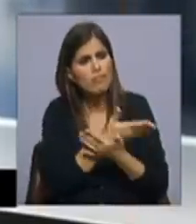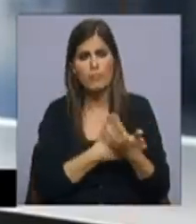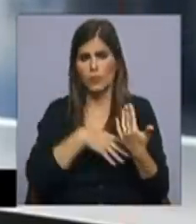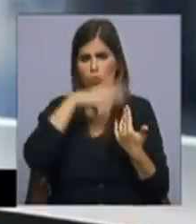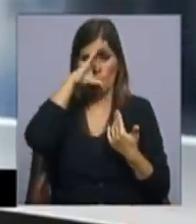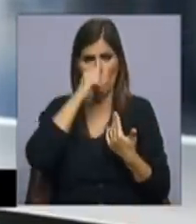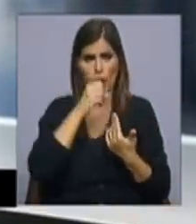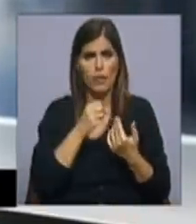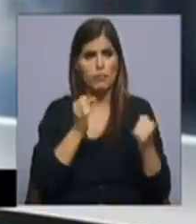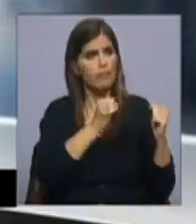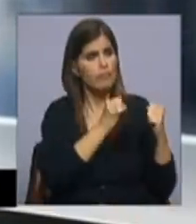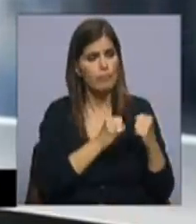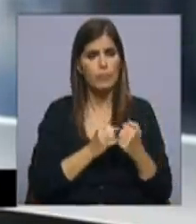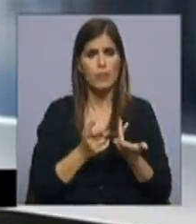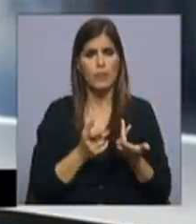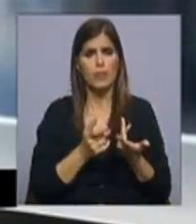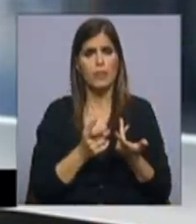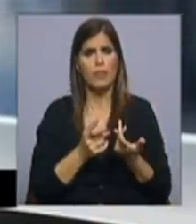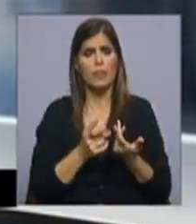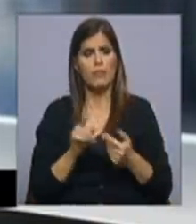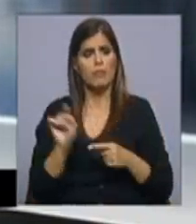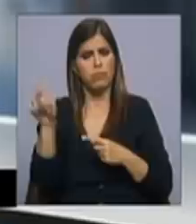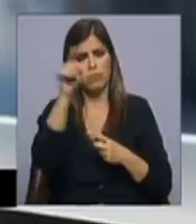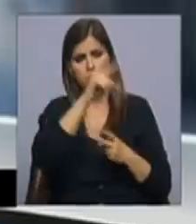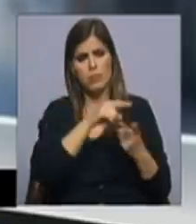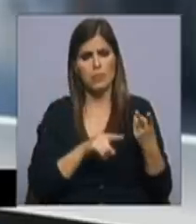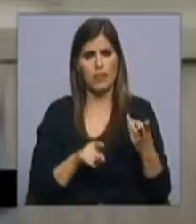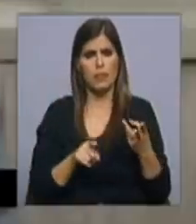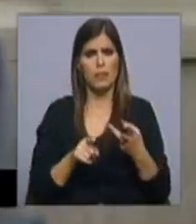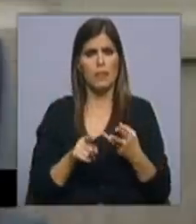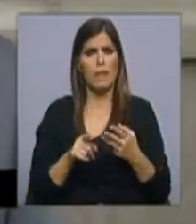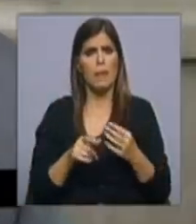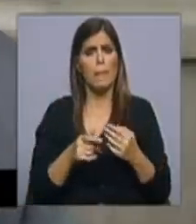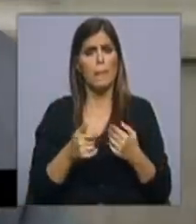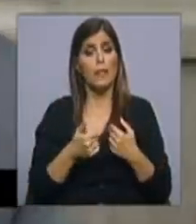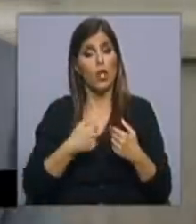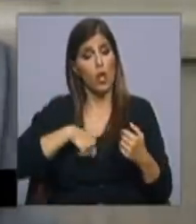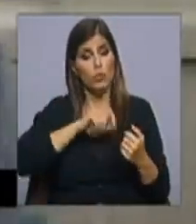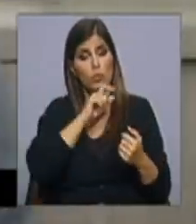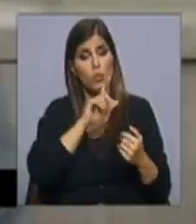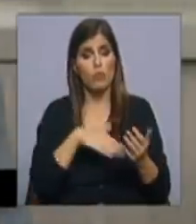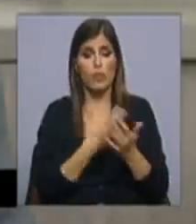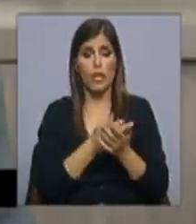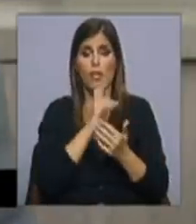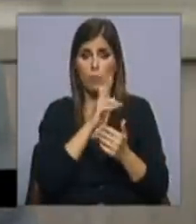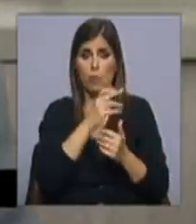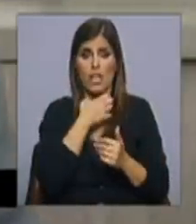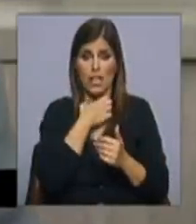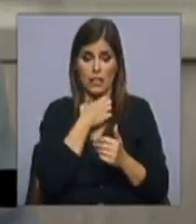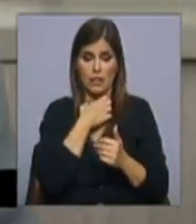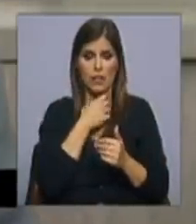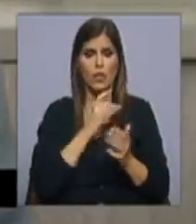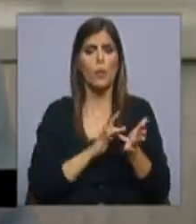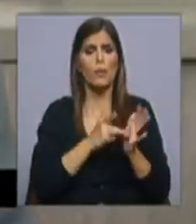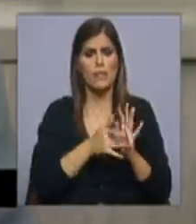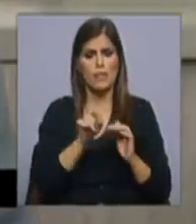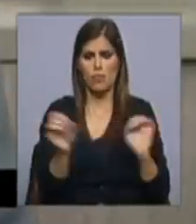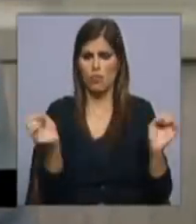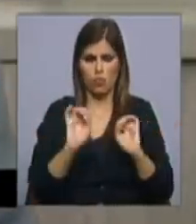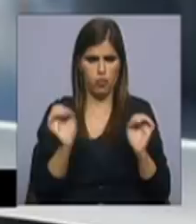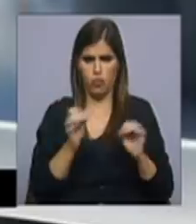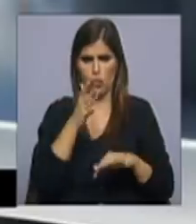governantes do governo federal, governadores, prefeitos, para que a gente possa enfrentar essa crise. No Brasil, isso não está a